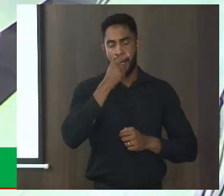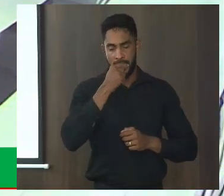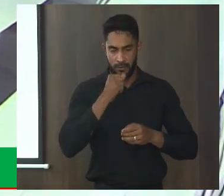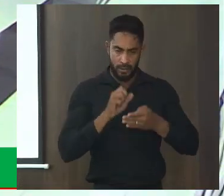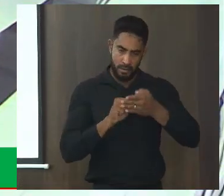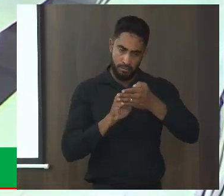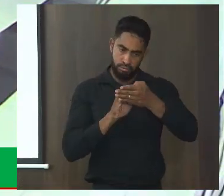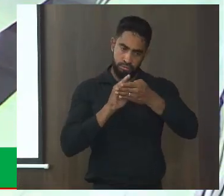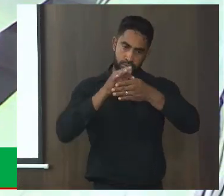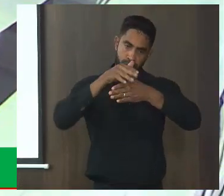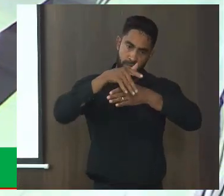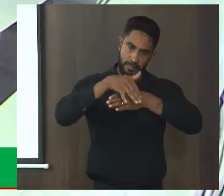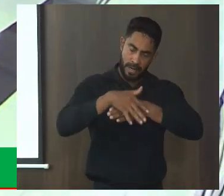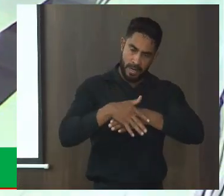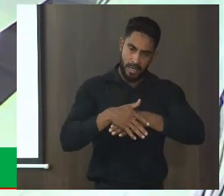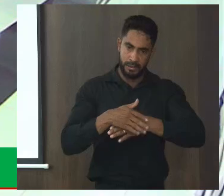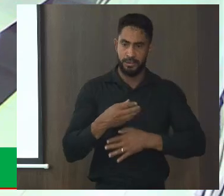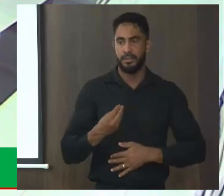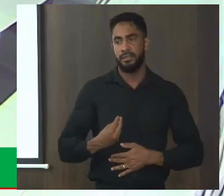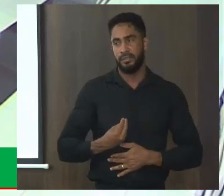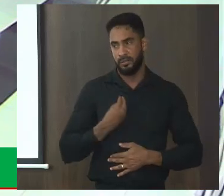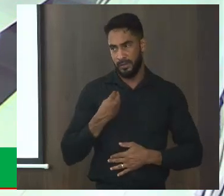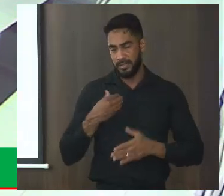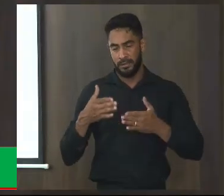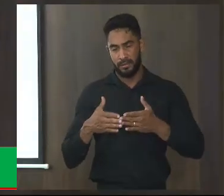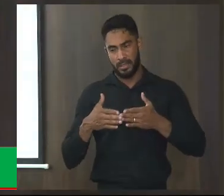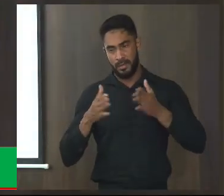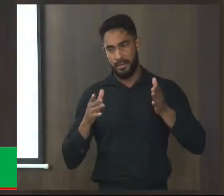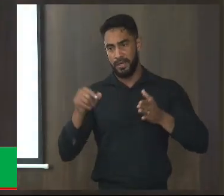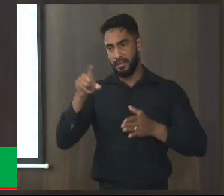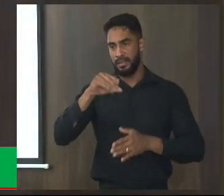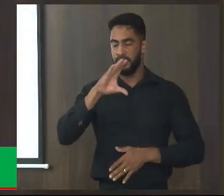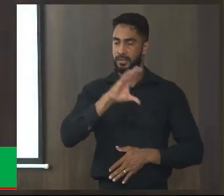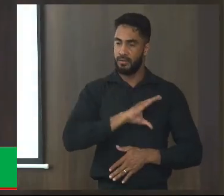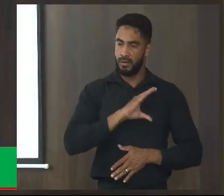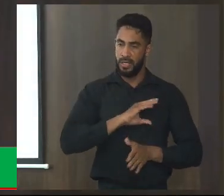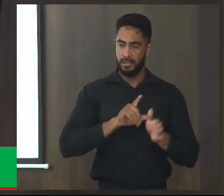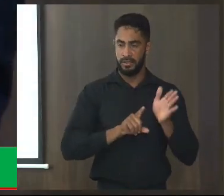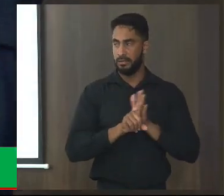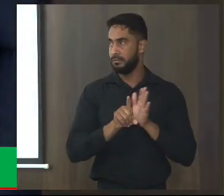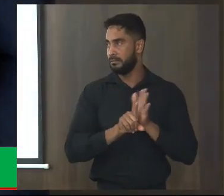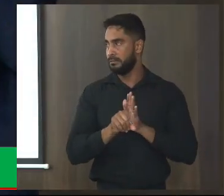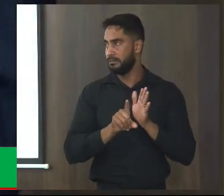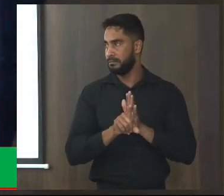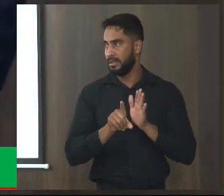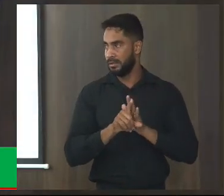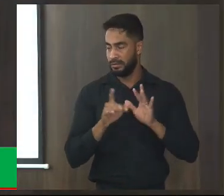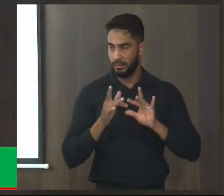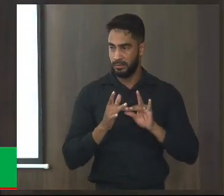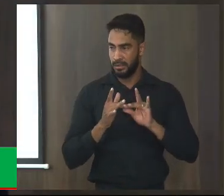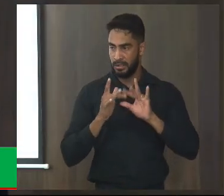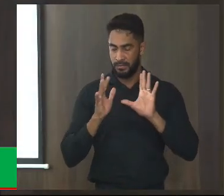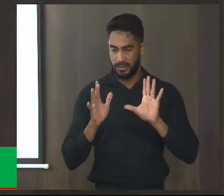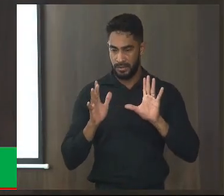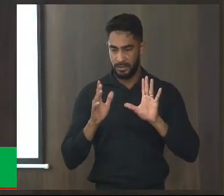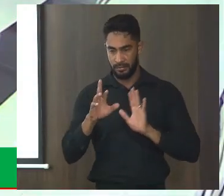essa fiscalização. Coloca aí em aberto, se algum colega quiser fazer alguma pergunta, estou à disposição para